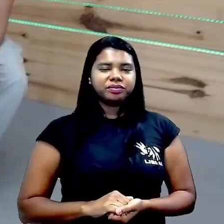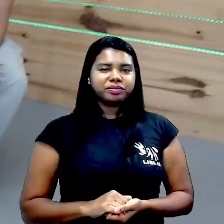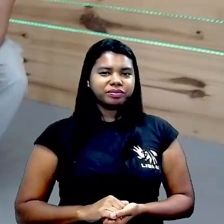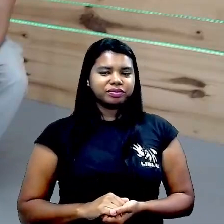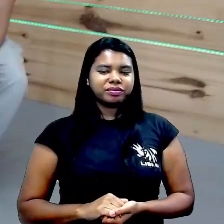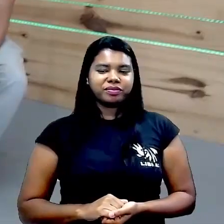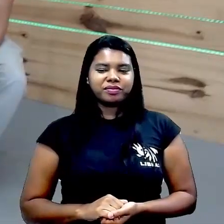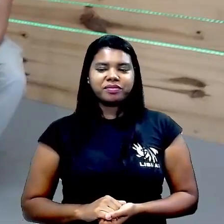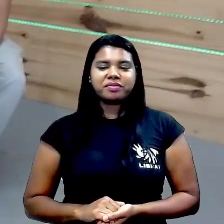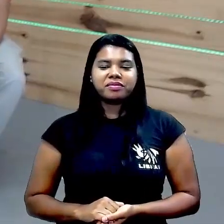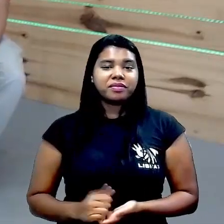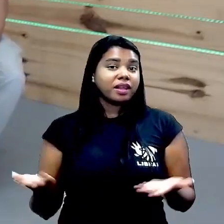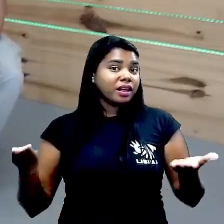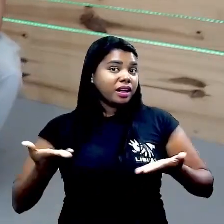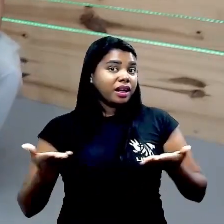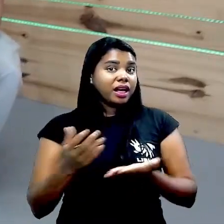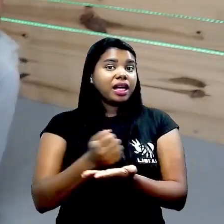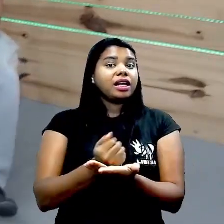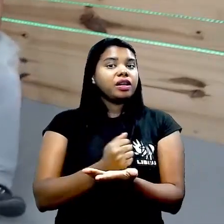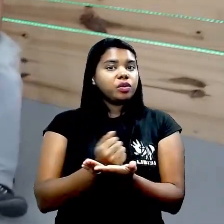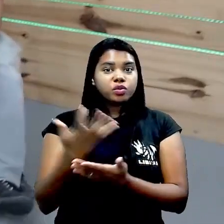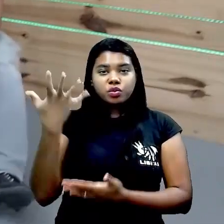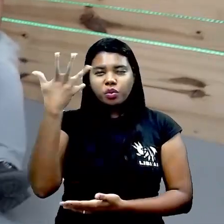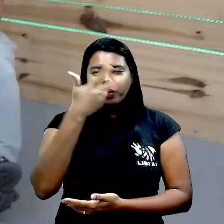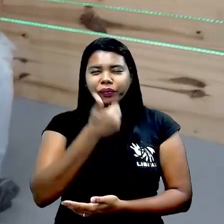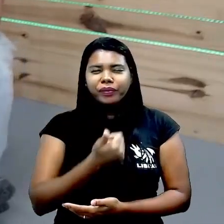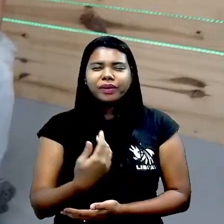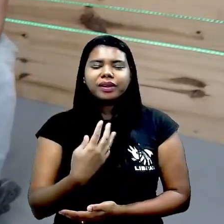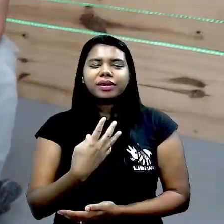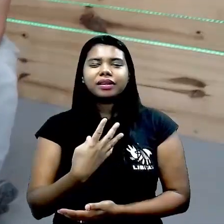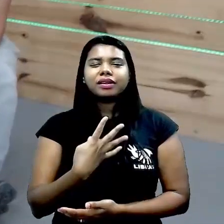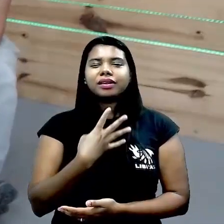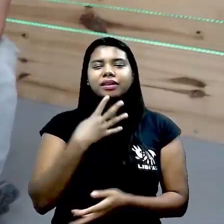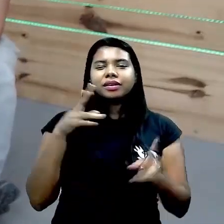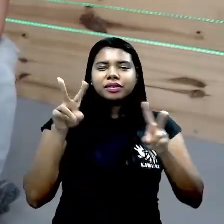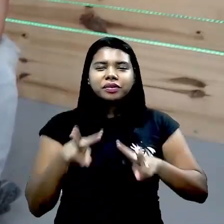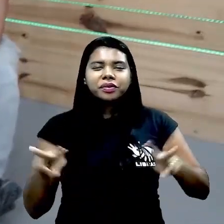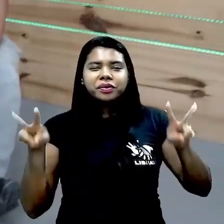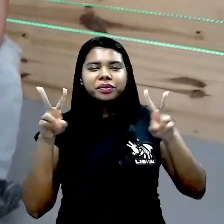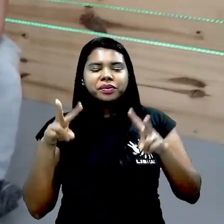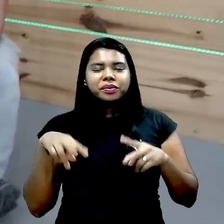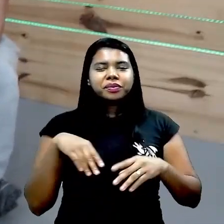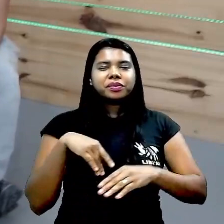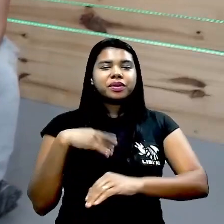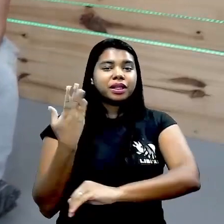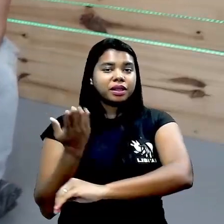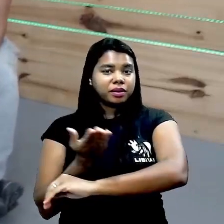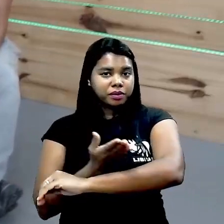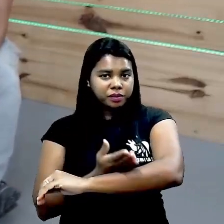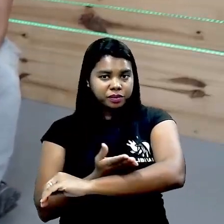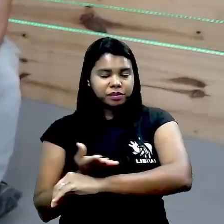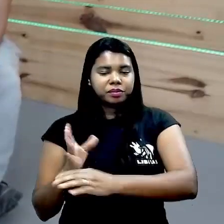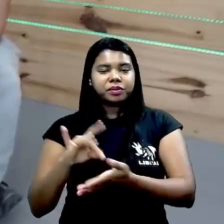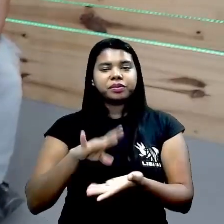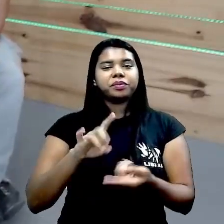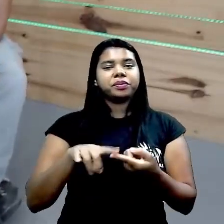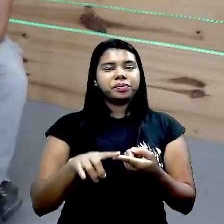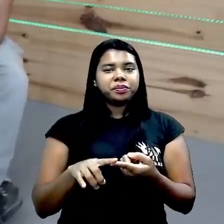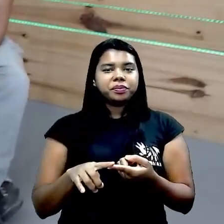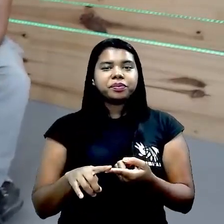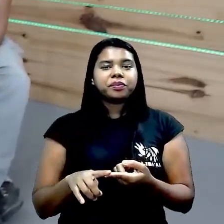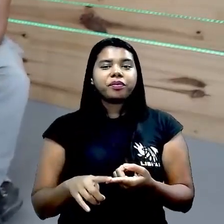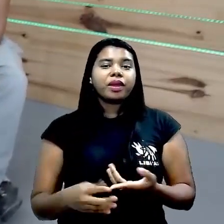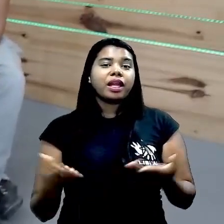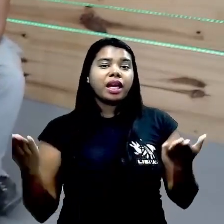Então, assim, é um jogo bonito de se ver, porque ele é contemporâneo, né, de Quake. Então,